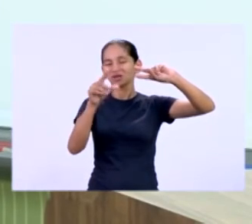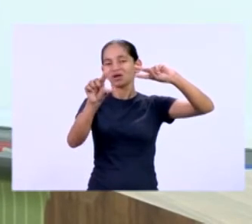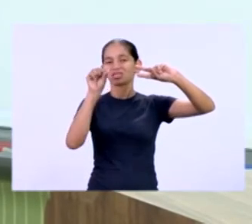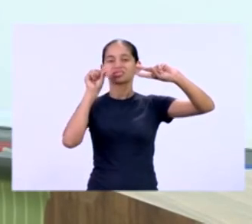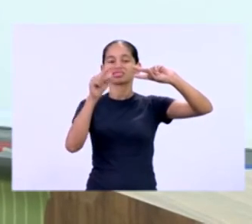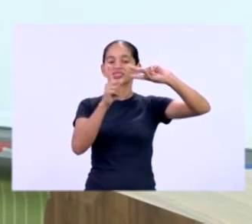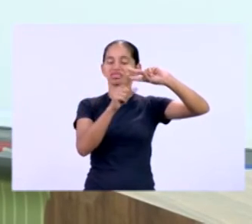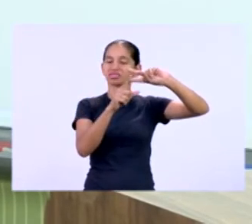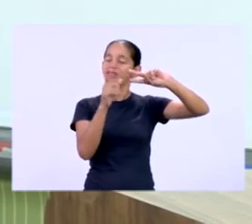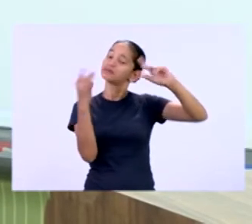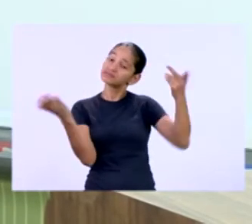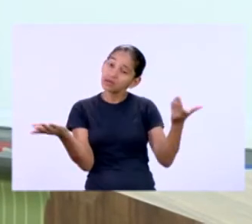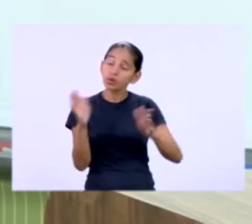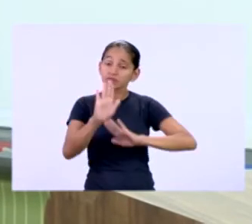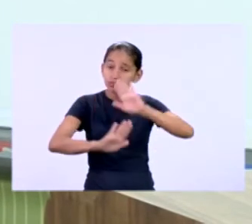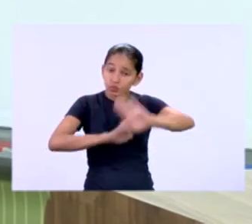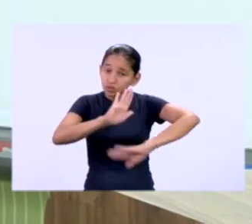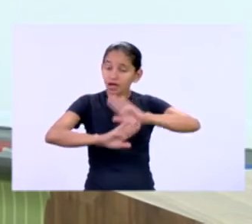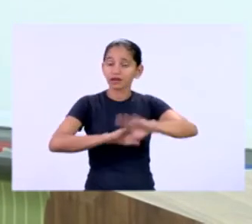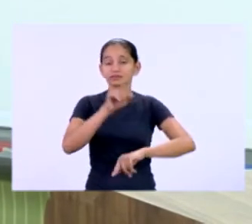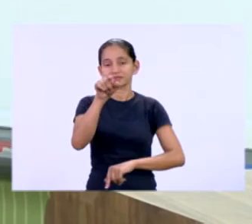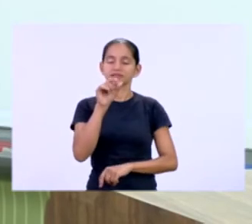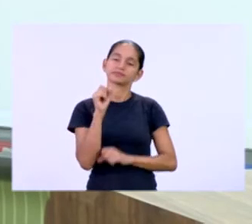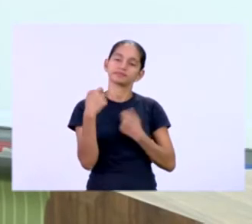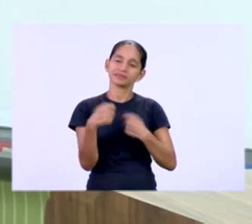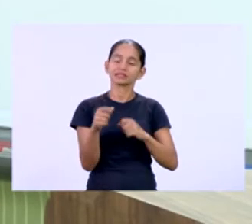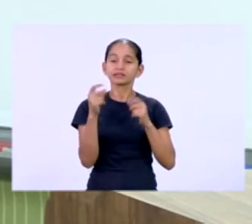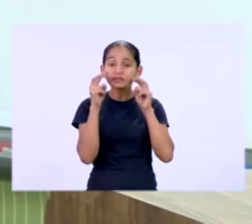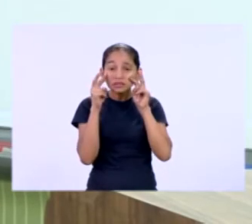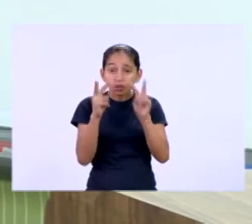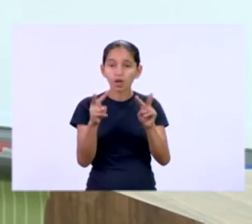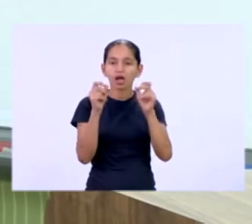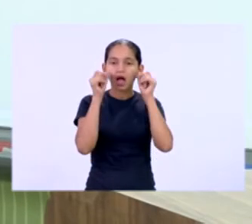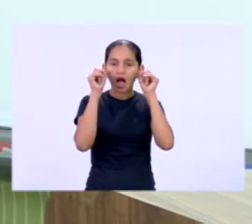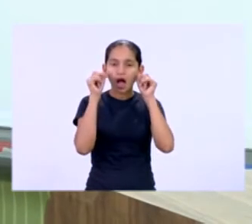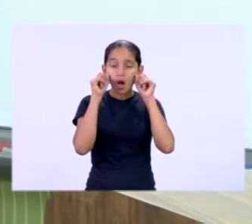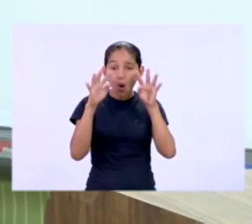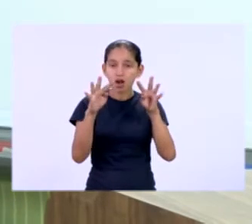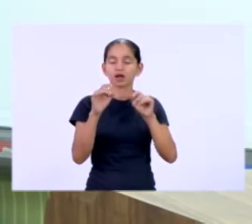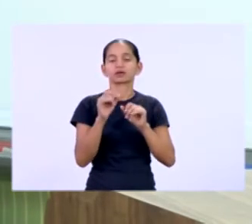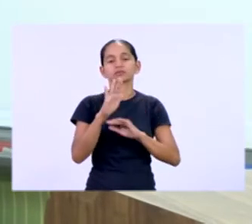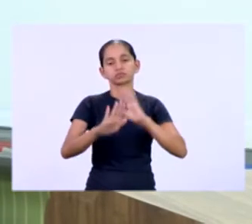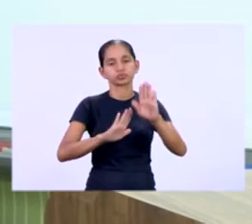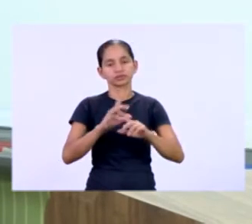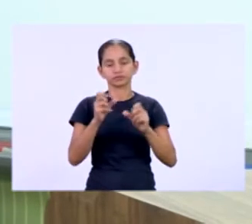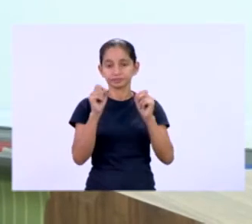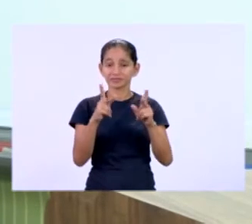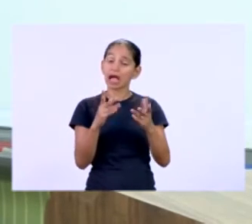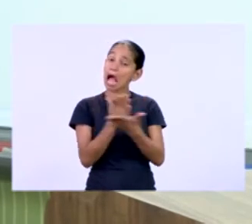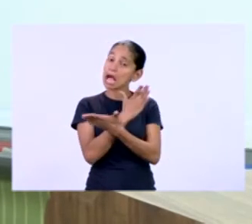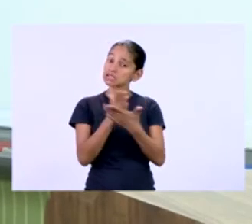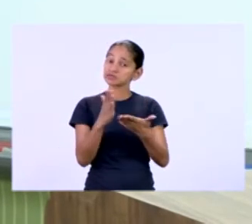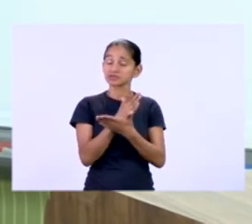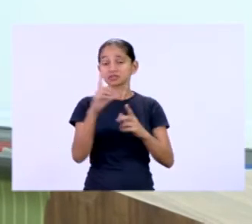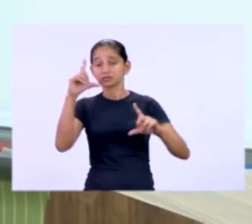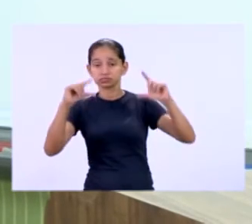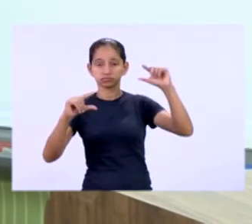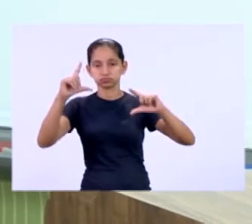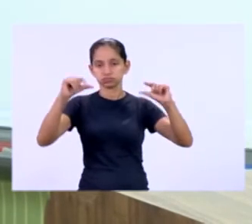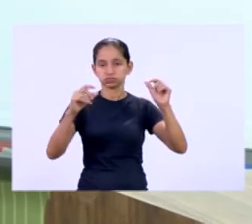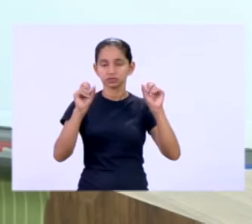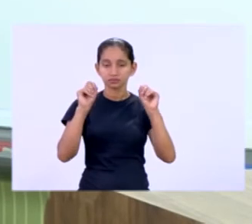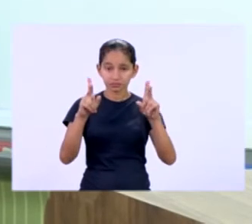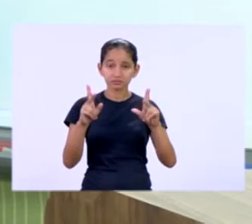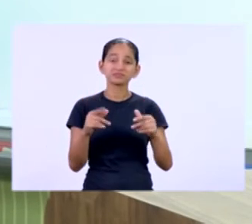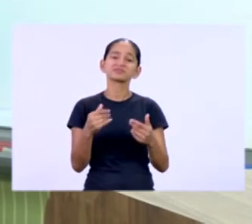presumido, entre o Simples Nacional para o lucro presumido. Depende de vários fatores. Então, alguns fatores ajudam, outros fatores diminuem. Ok?